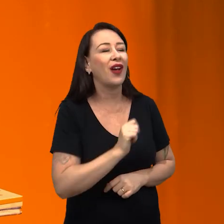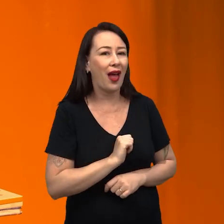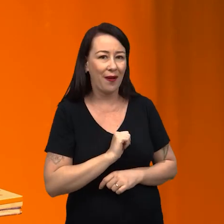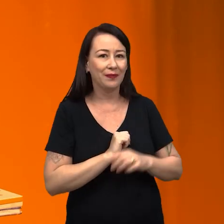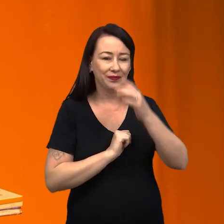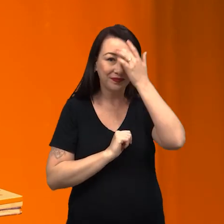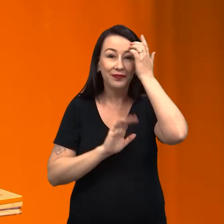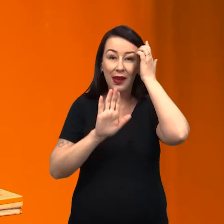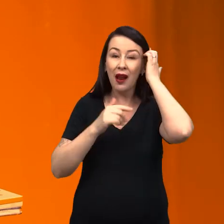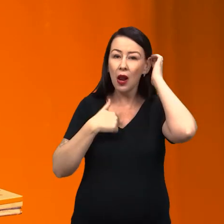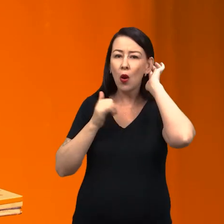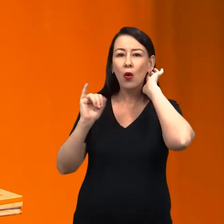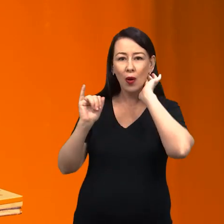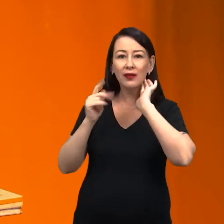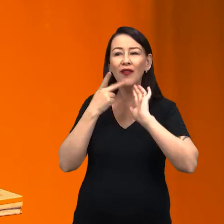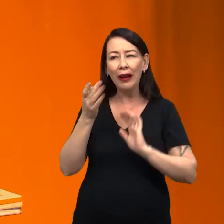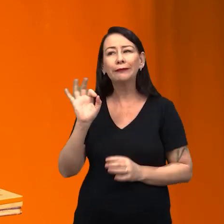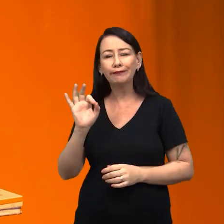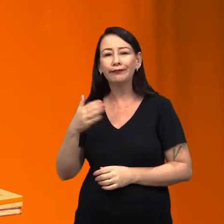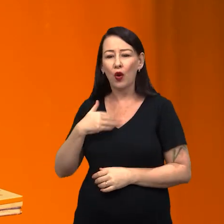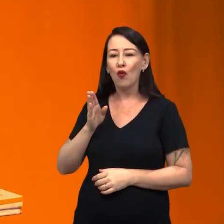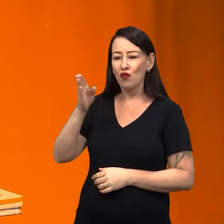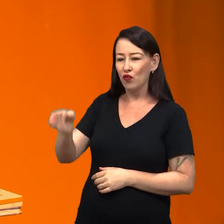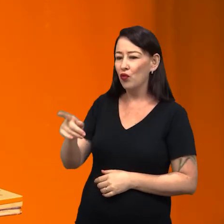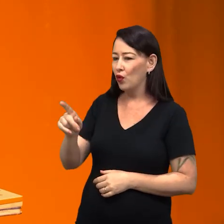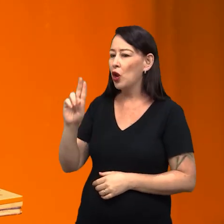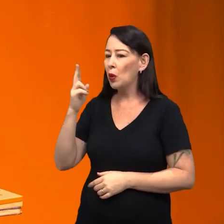ele também dessas descobertas. Então,